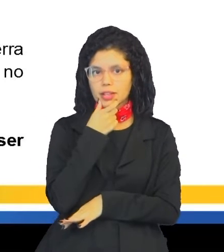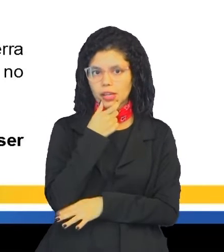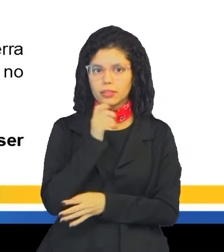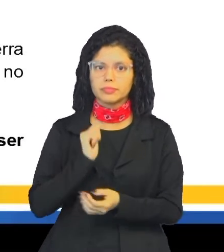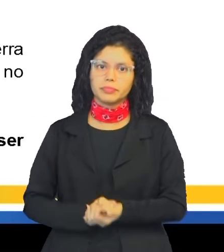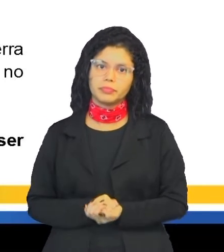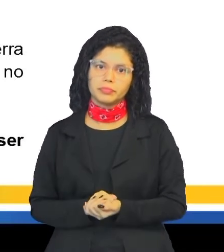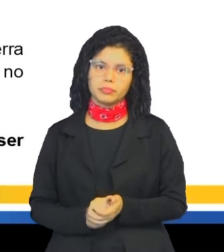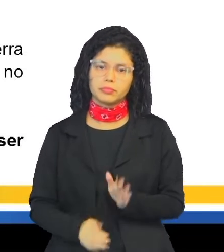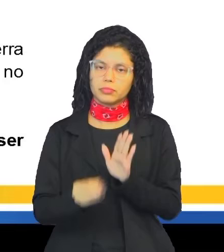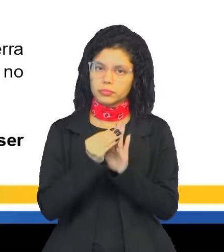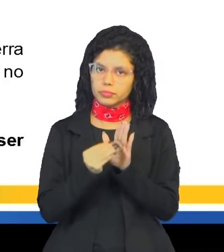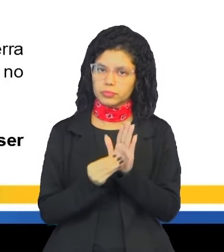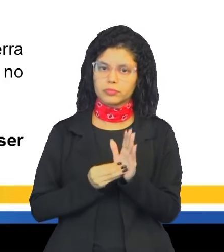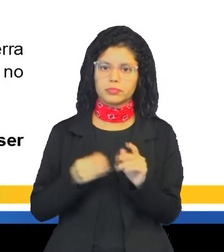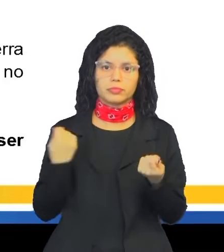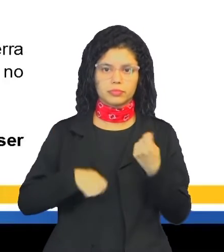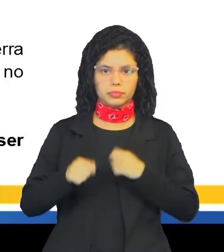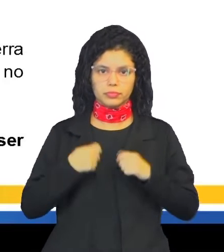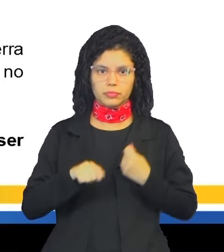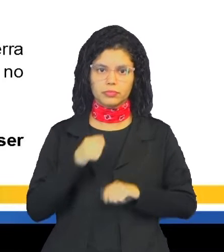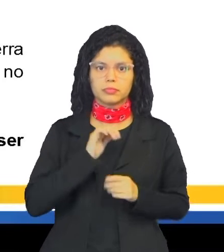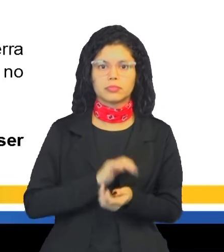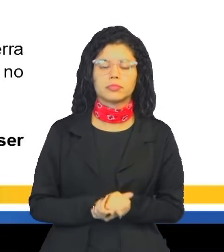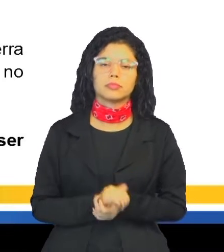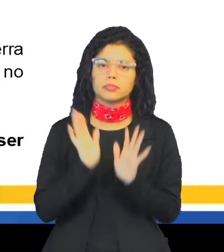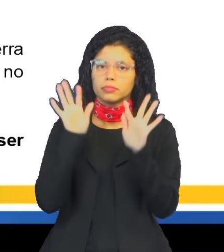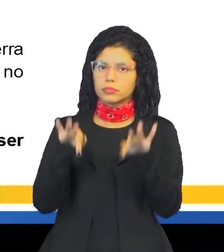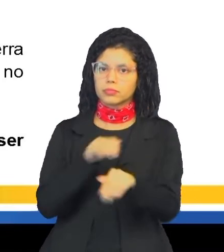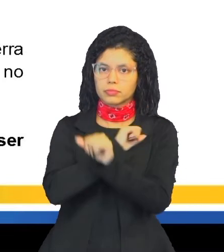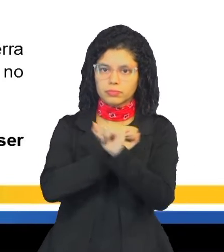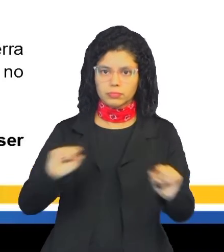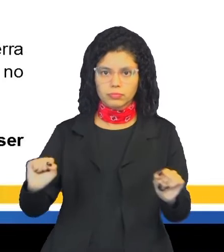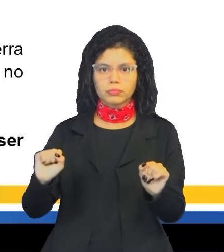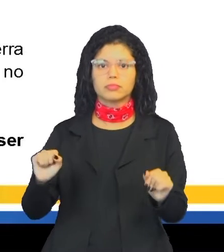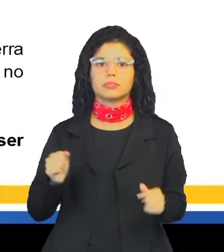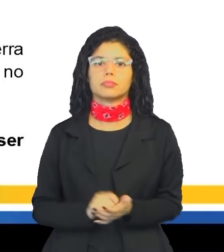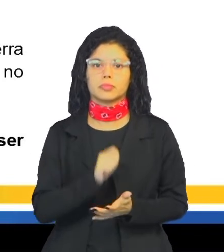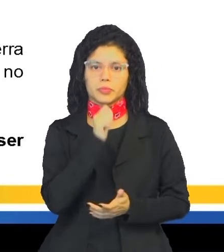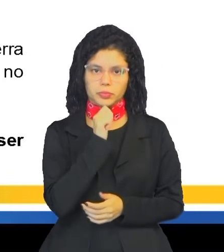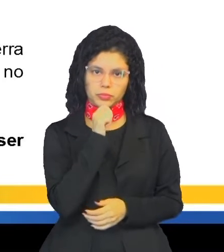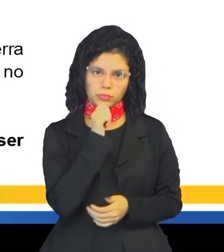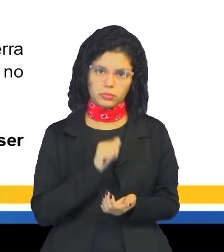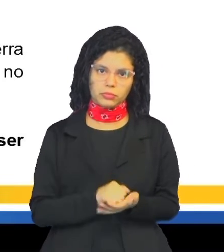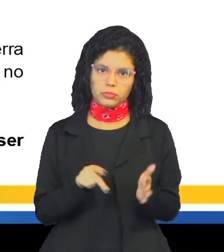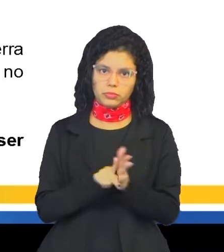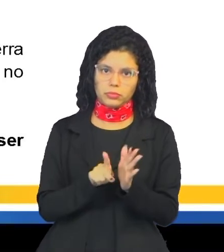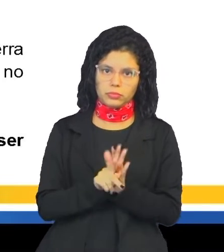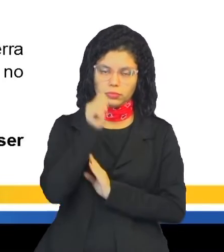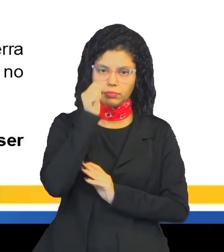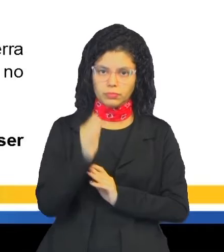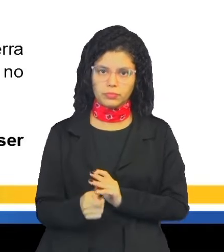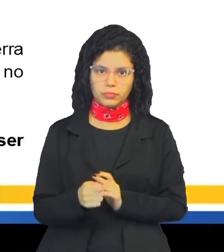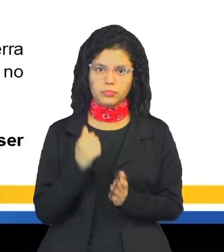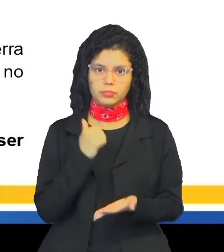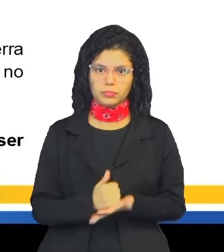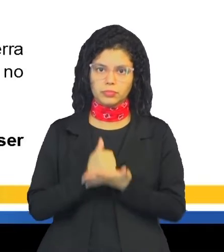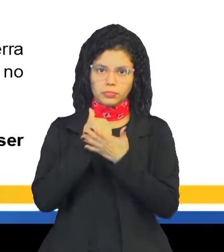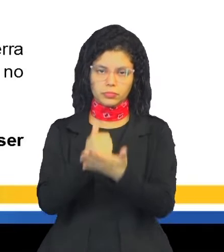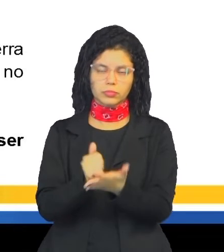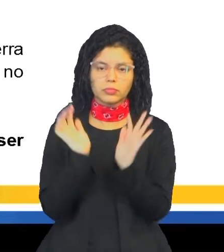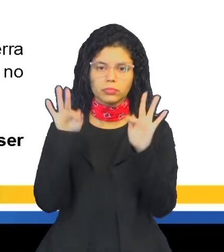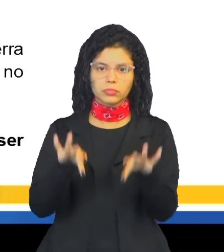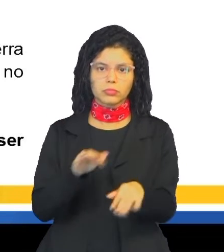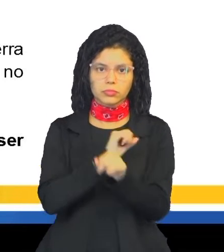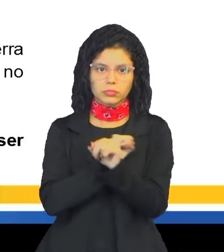a Inglaterra, né, como eu citei, né, a pressão da Inglaterra pelo fim da escravidão, e ainda os setores militares, né, apoiavam aí